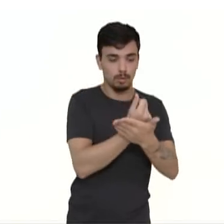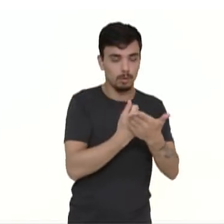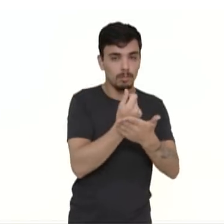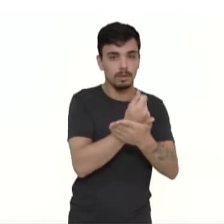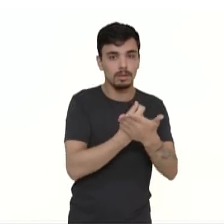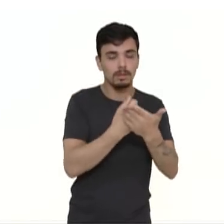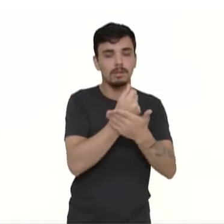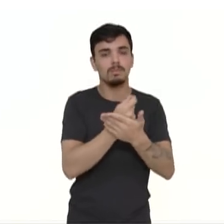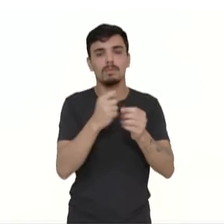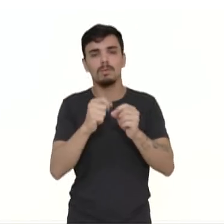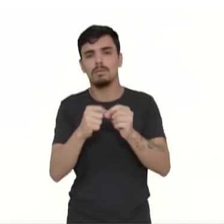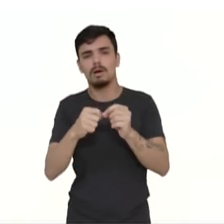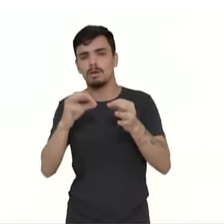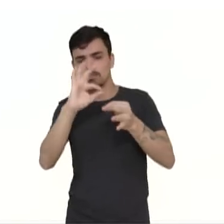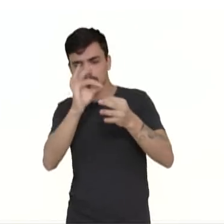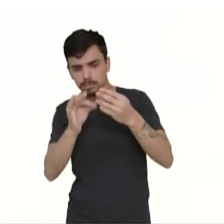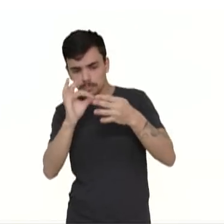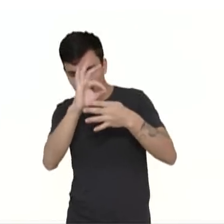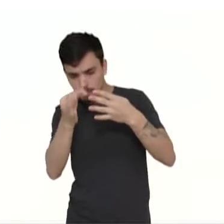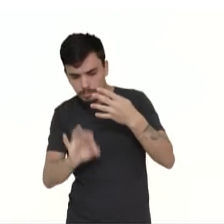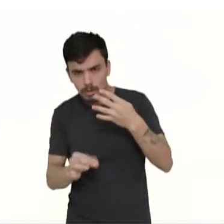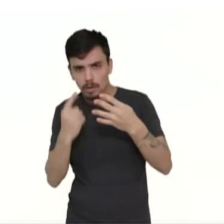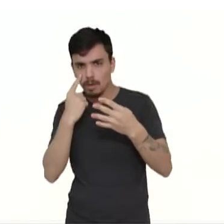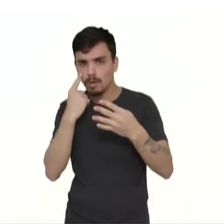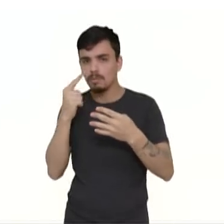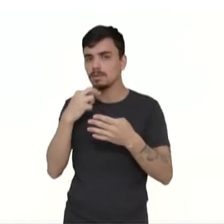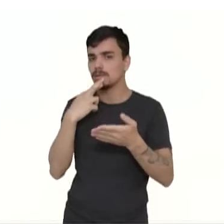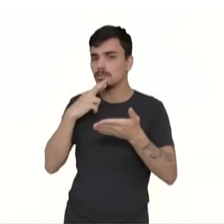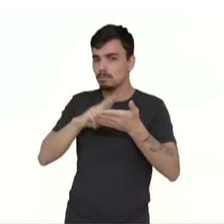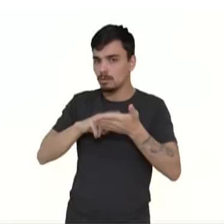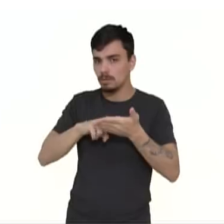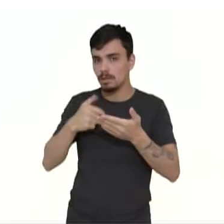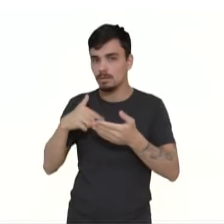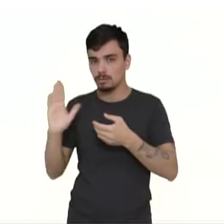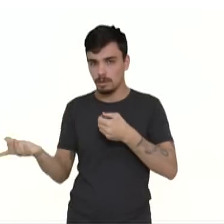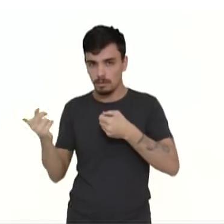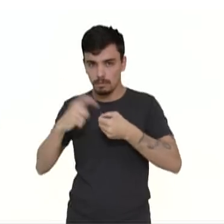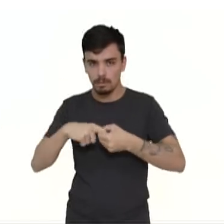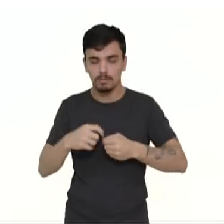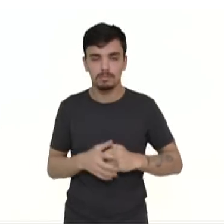socialismo, marxismo ou capitalismo? Um tempo para vocês assinalarem aí.